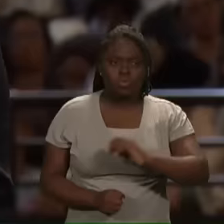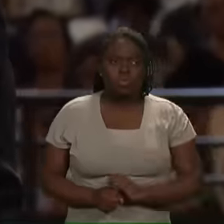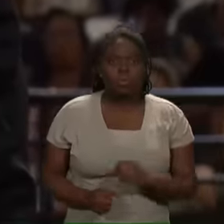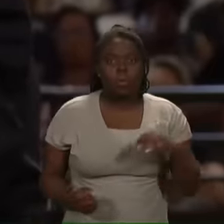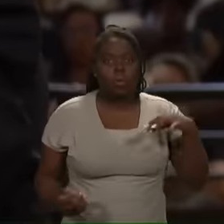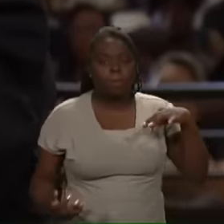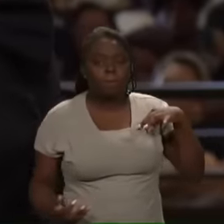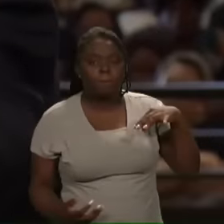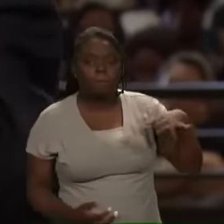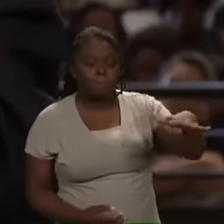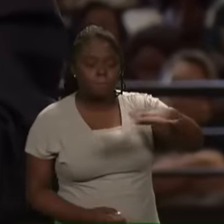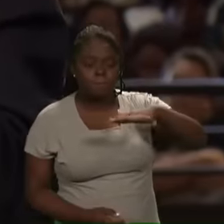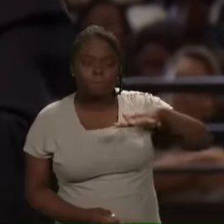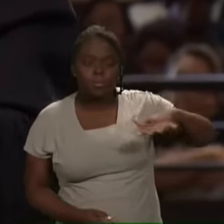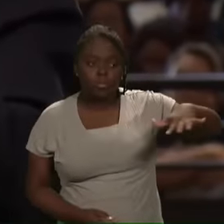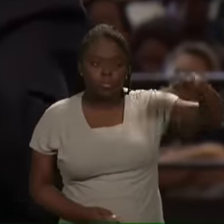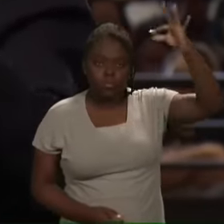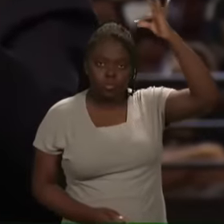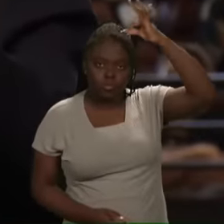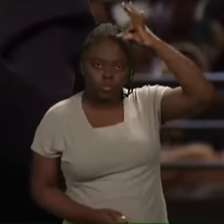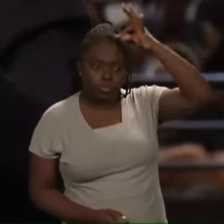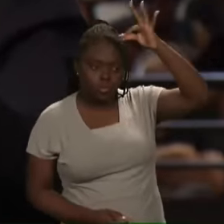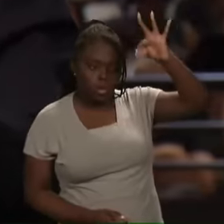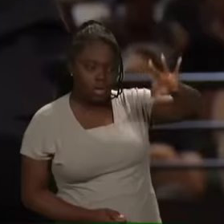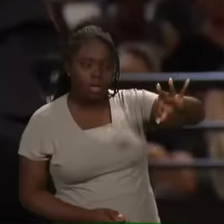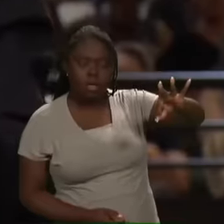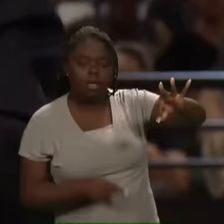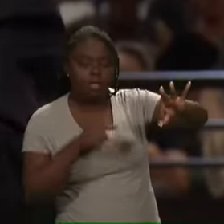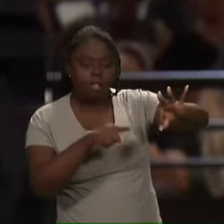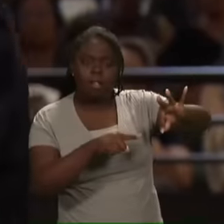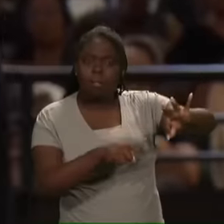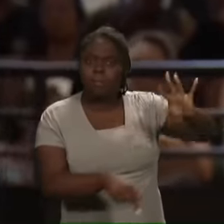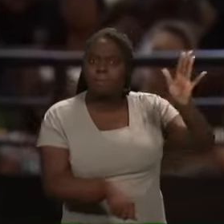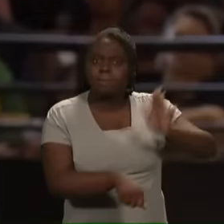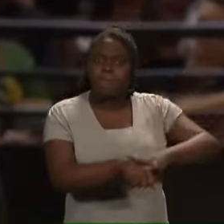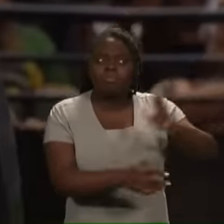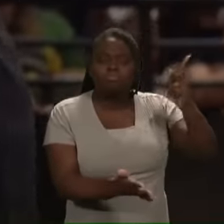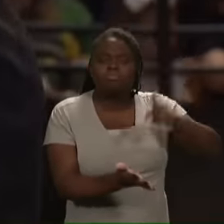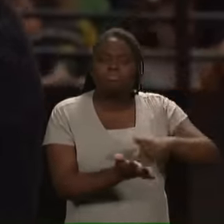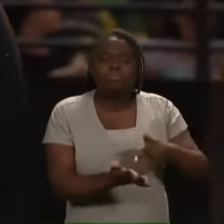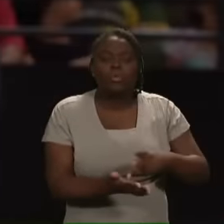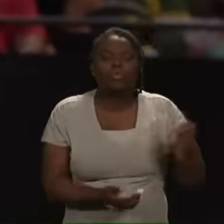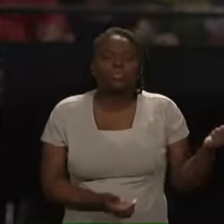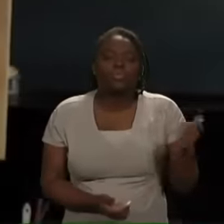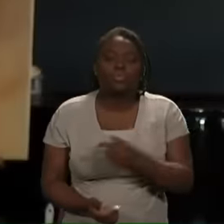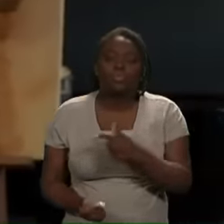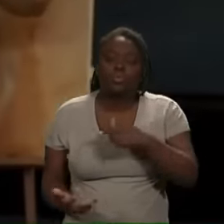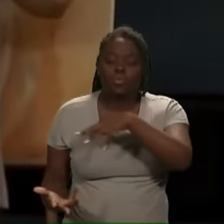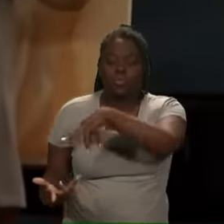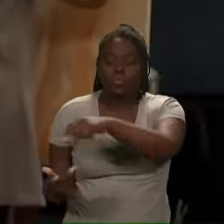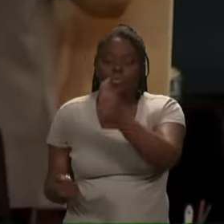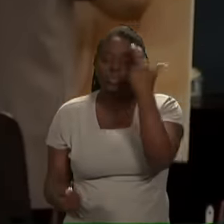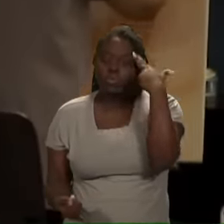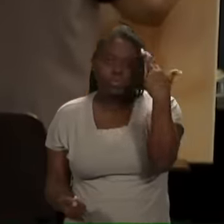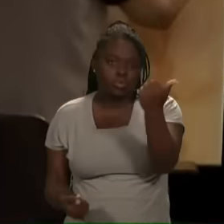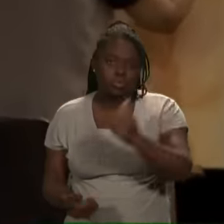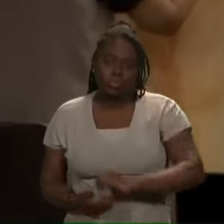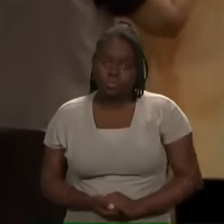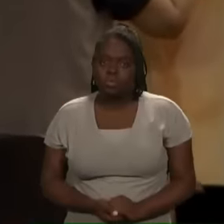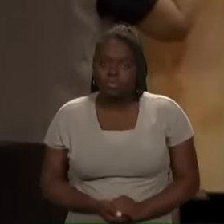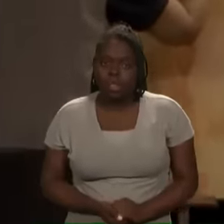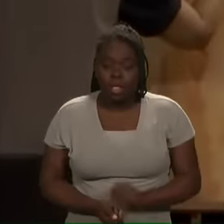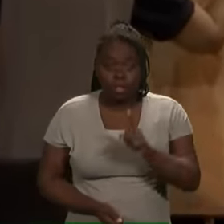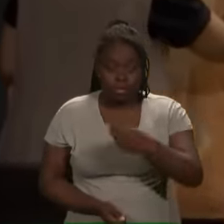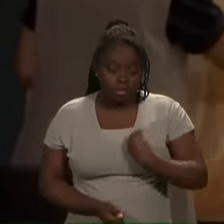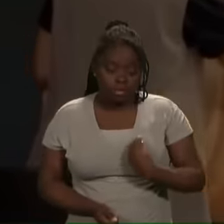mundo espiritual, é mais real do que o mundo natural. Você